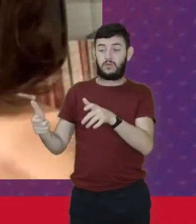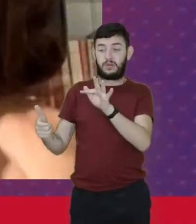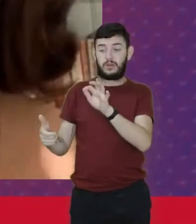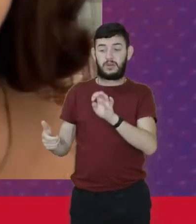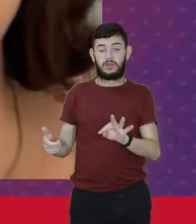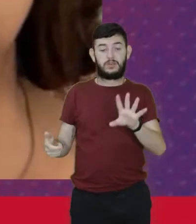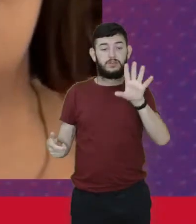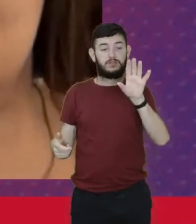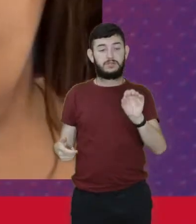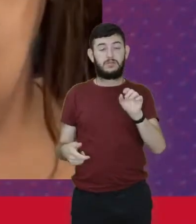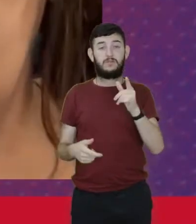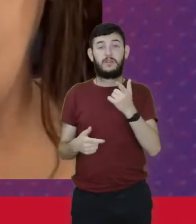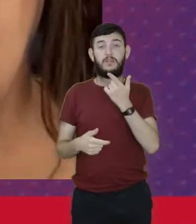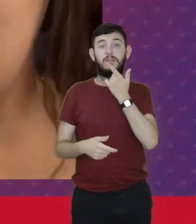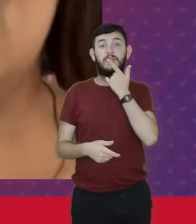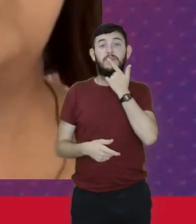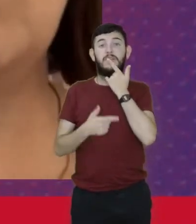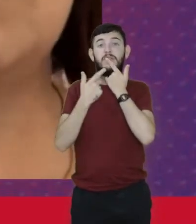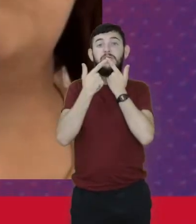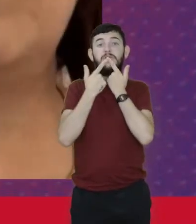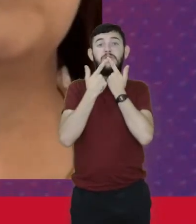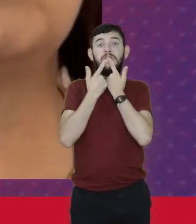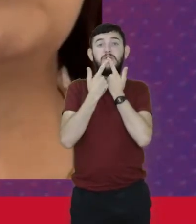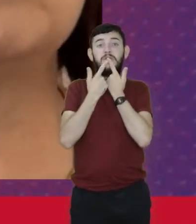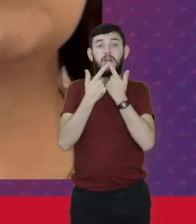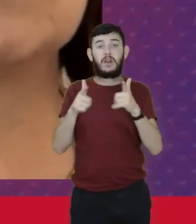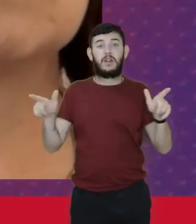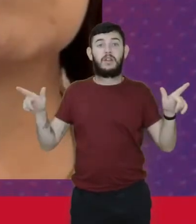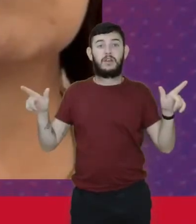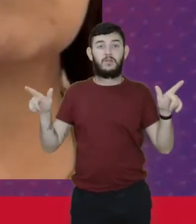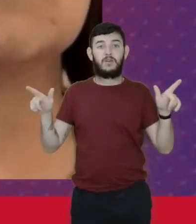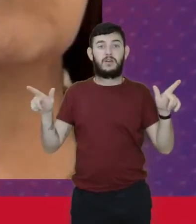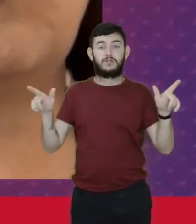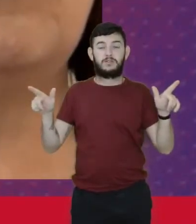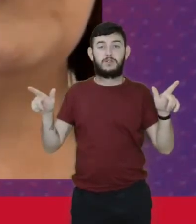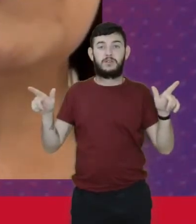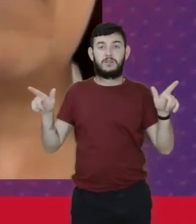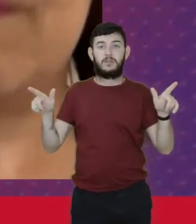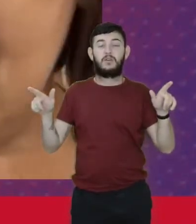a linguagem usada não reproduza